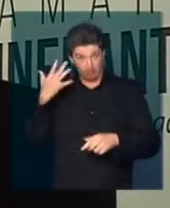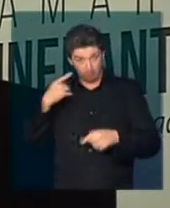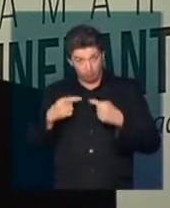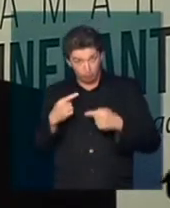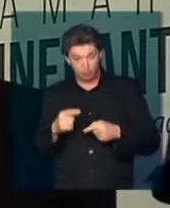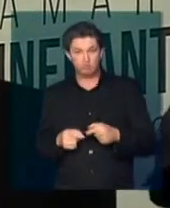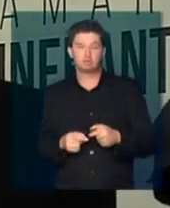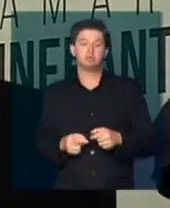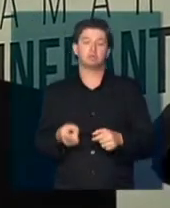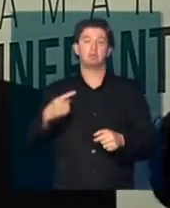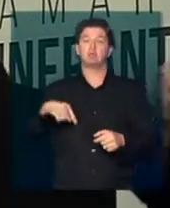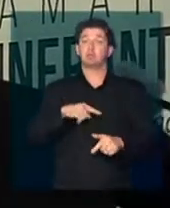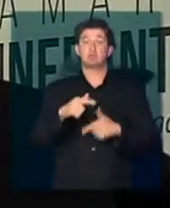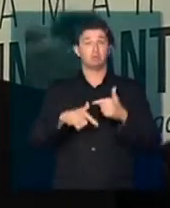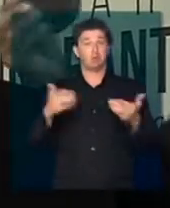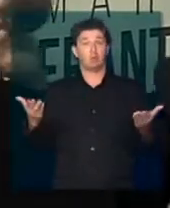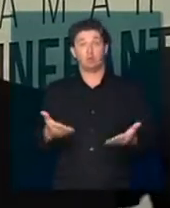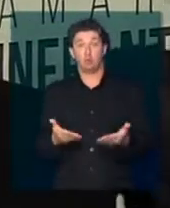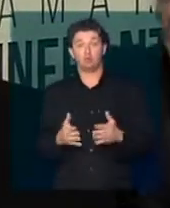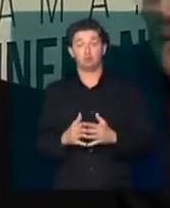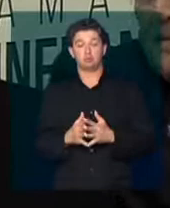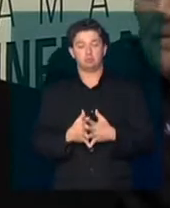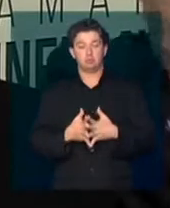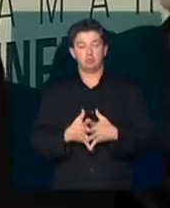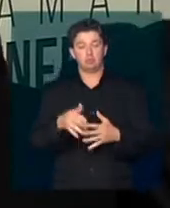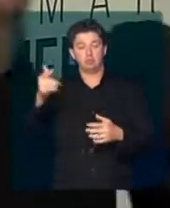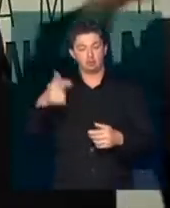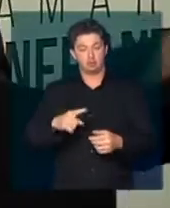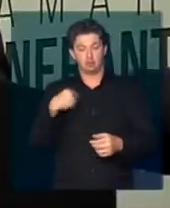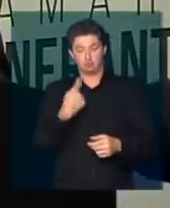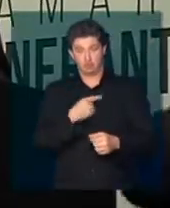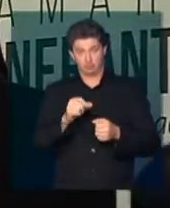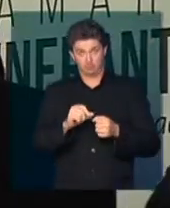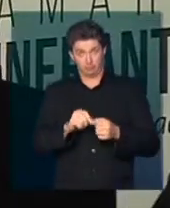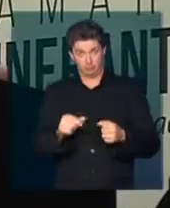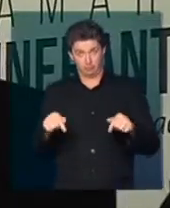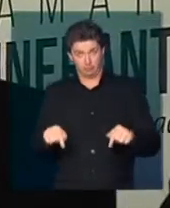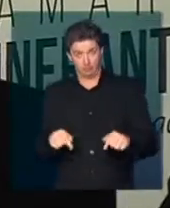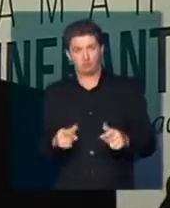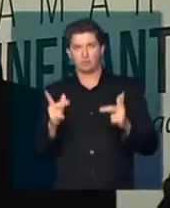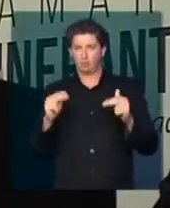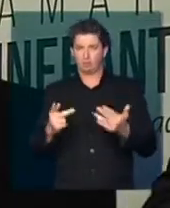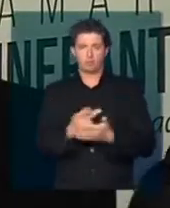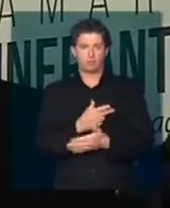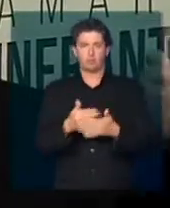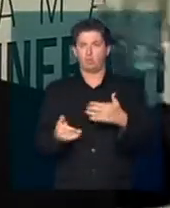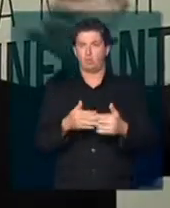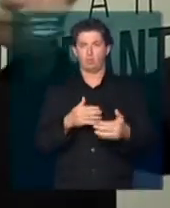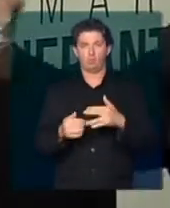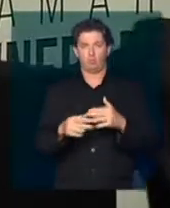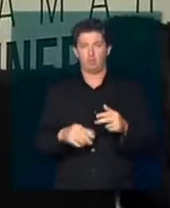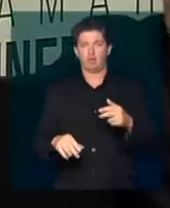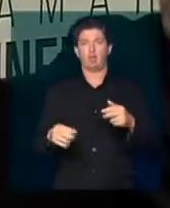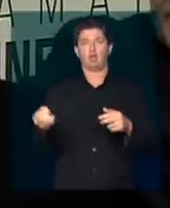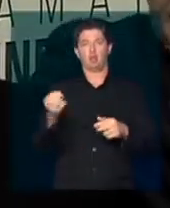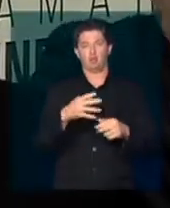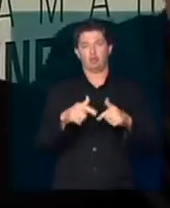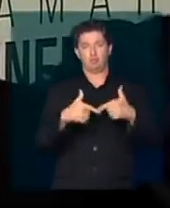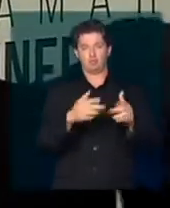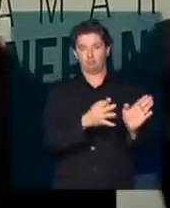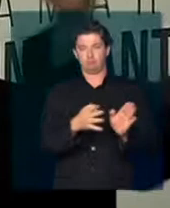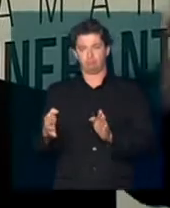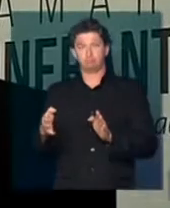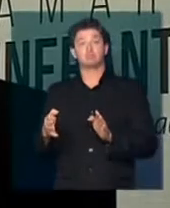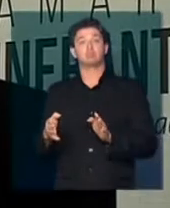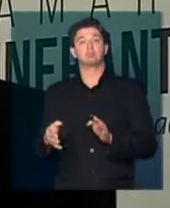que nós estamos fazendo hoje. Nesse momento que, novamente, e como acontece em toda a legislatura nova, se propõe